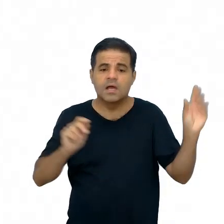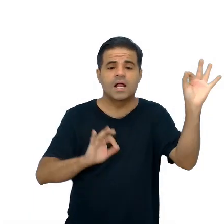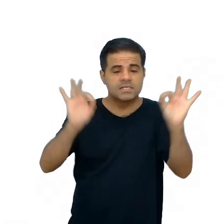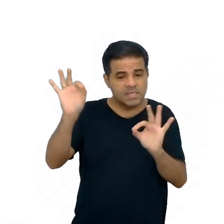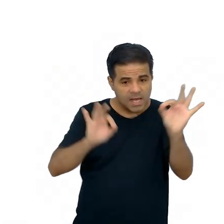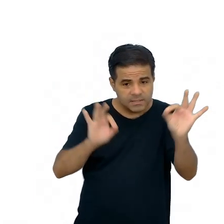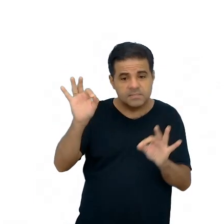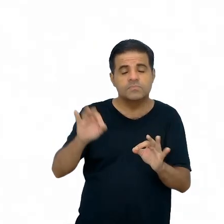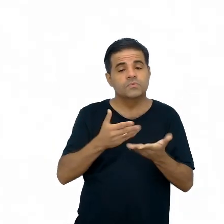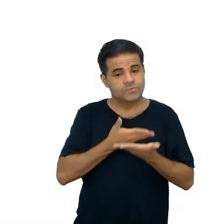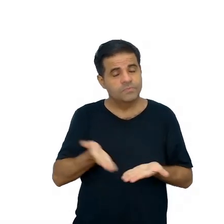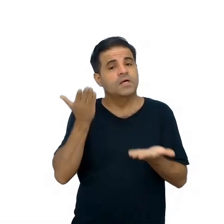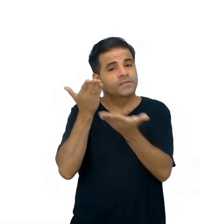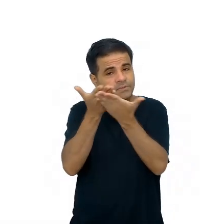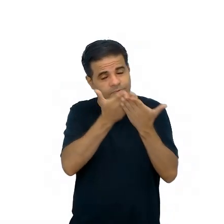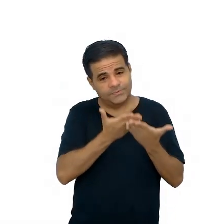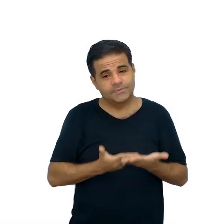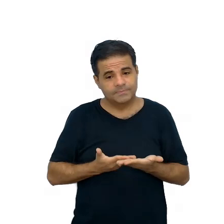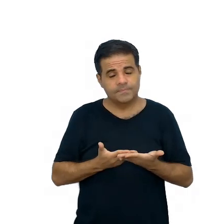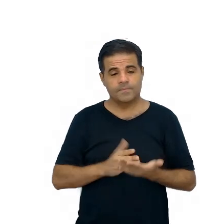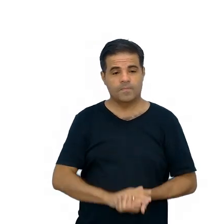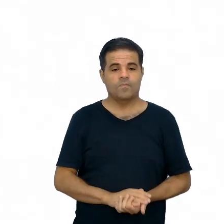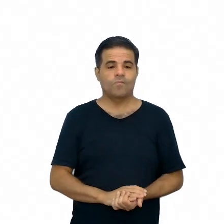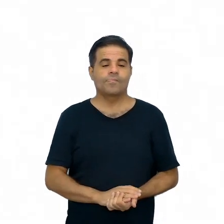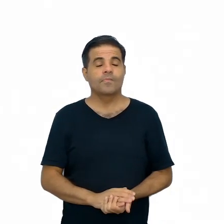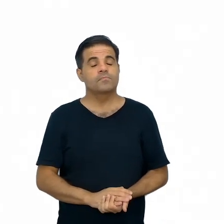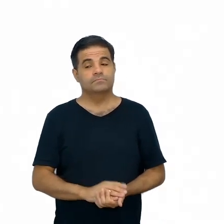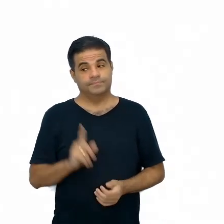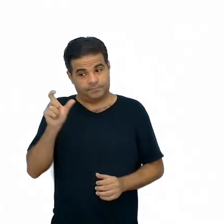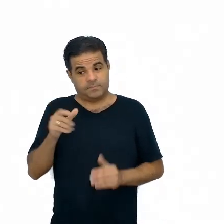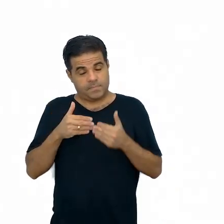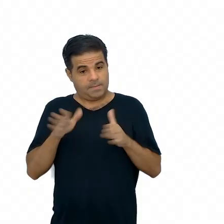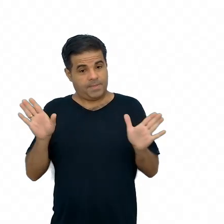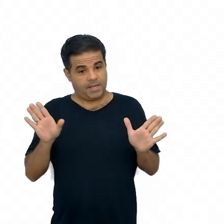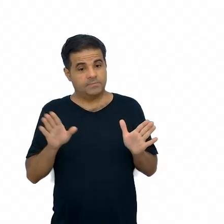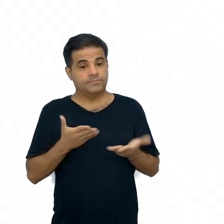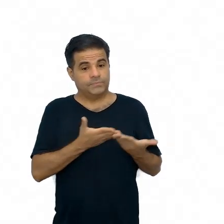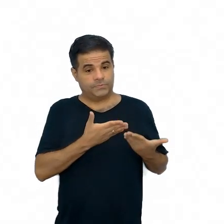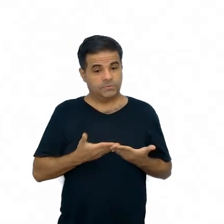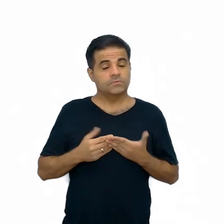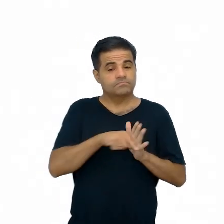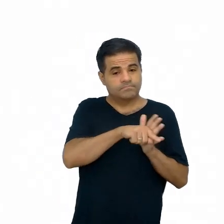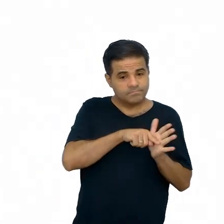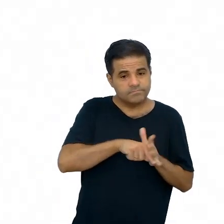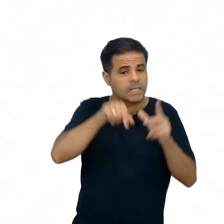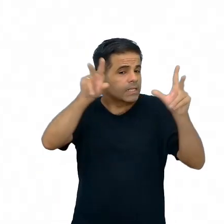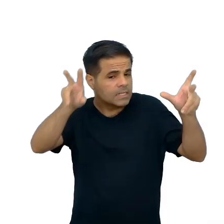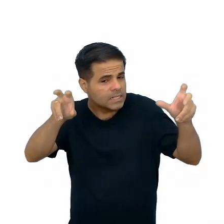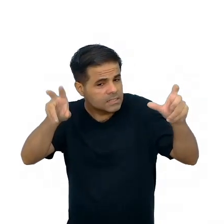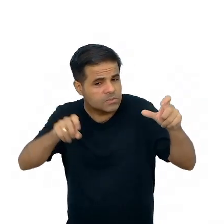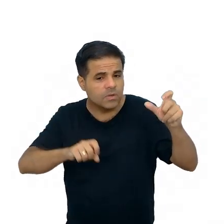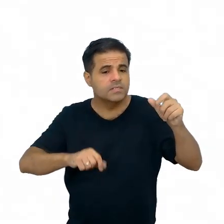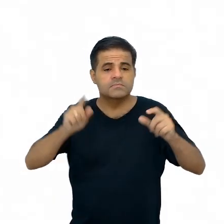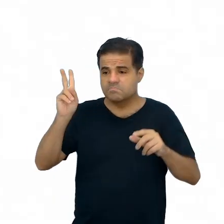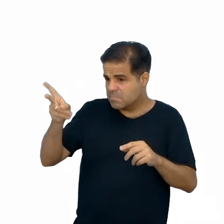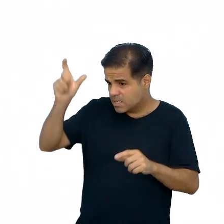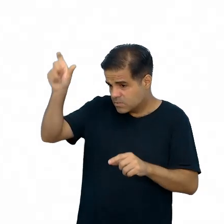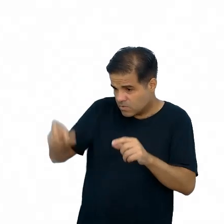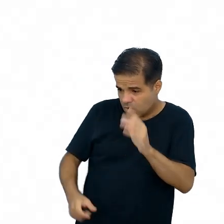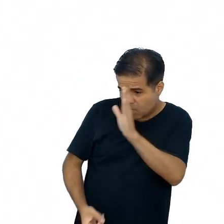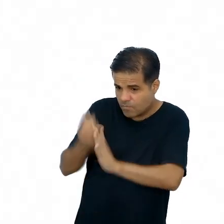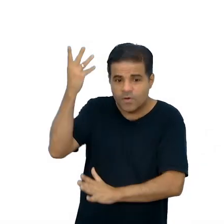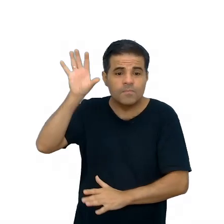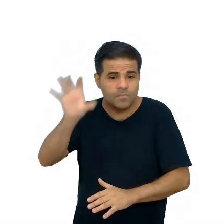são realizadas pelos estudantes. Já na aberta, os estudantes investigam questões que eles